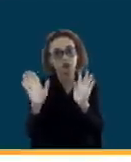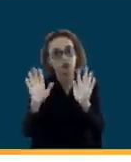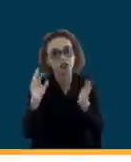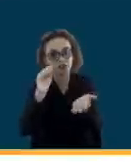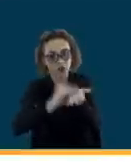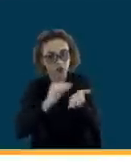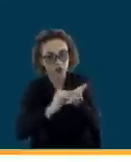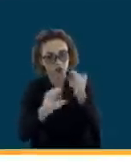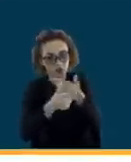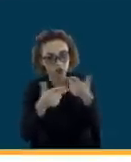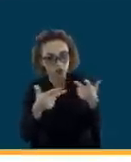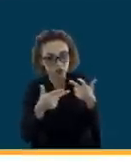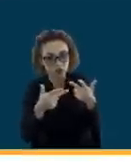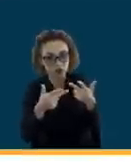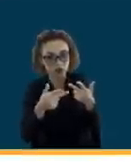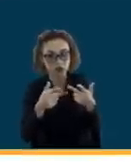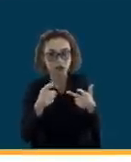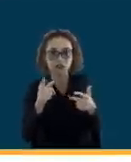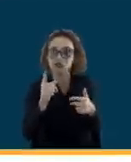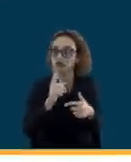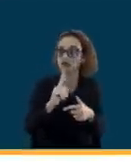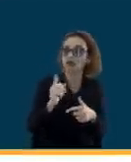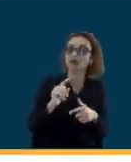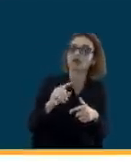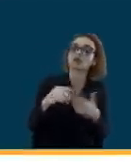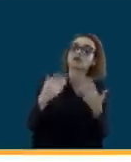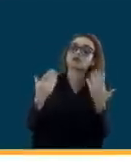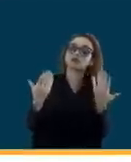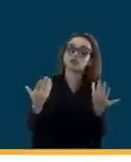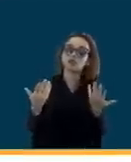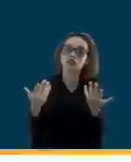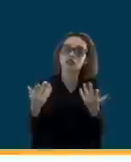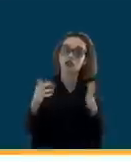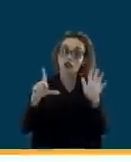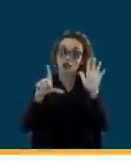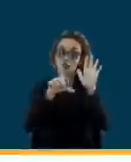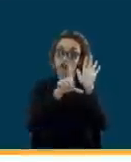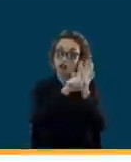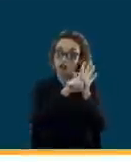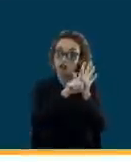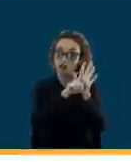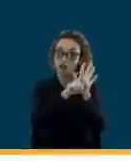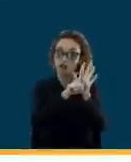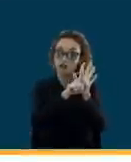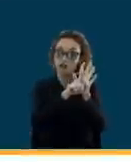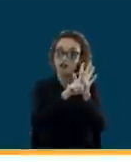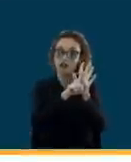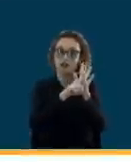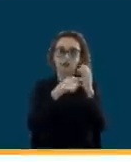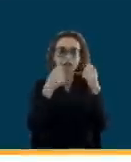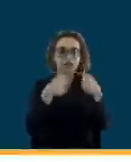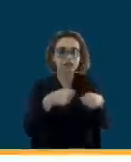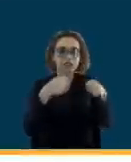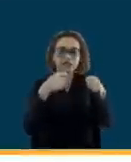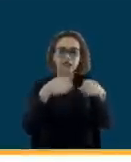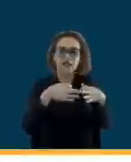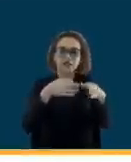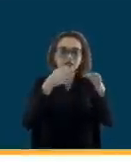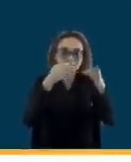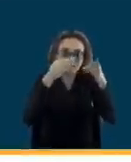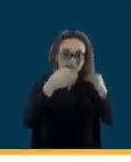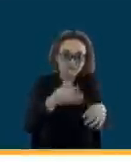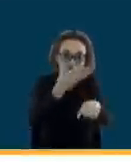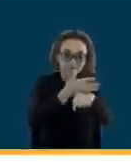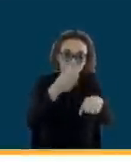E zelemos, viu? Porque a lei, ela vai ter que ser muito bem aplicada. Não é essa